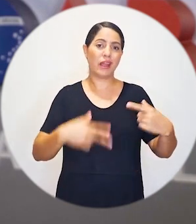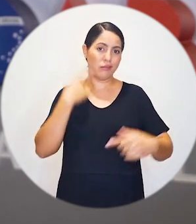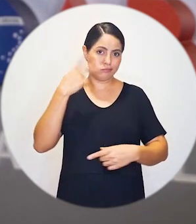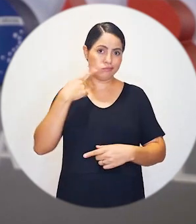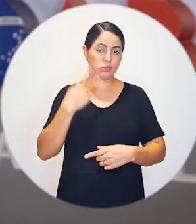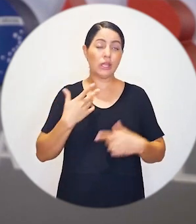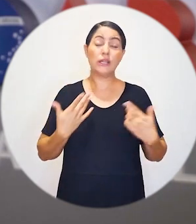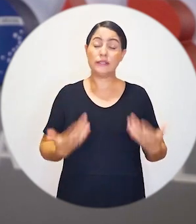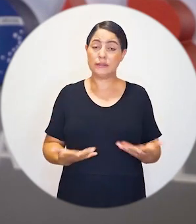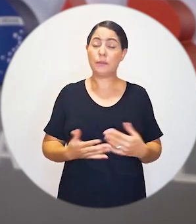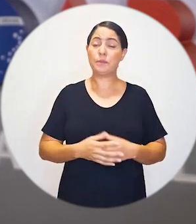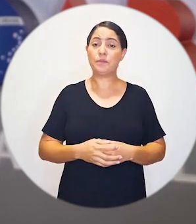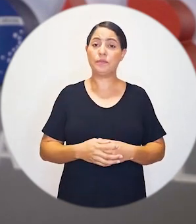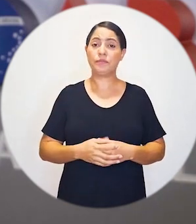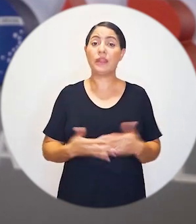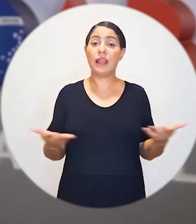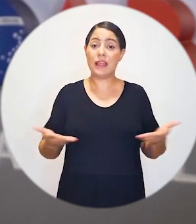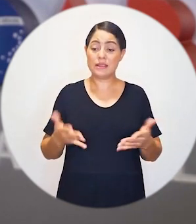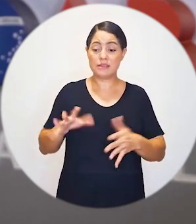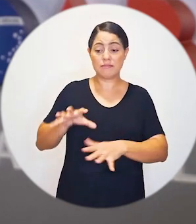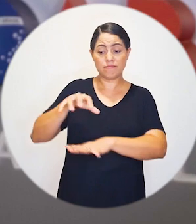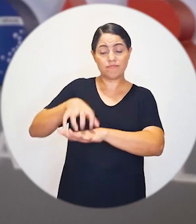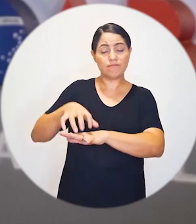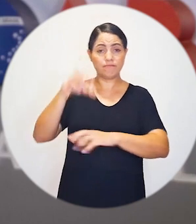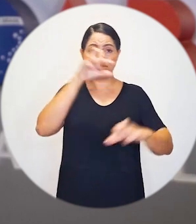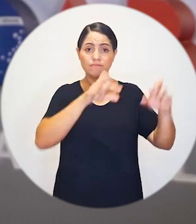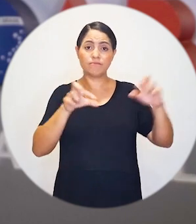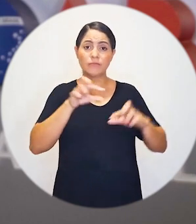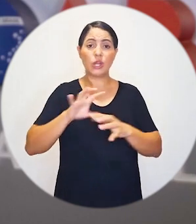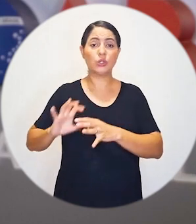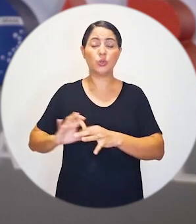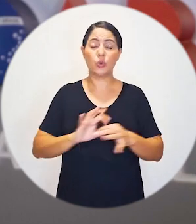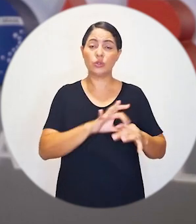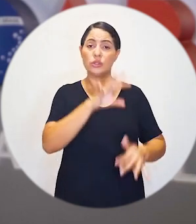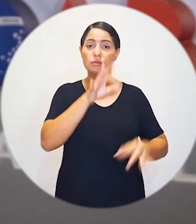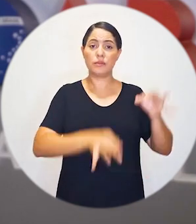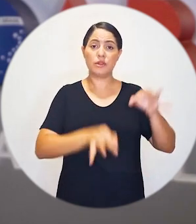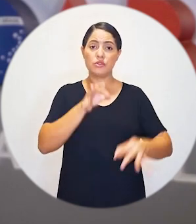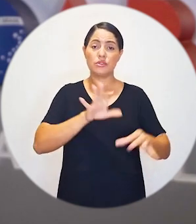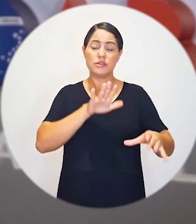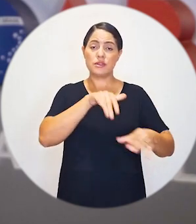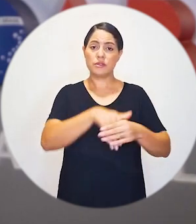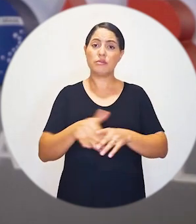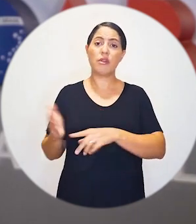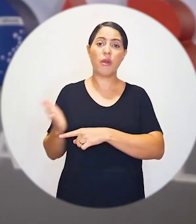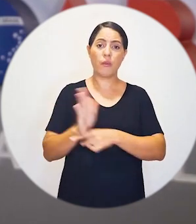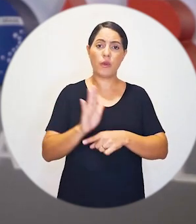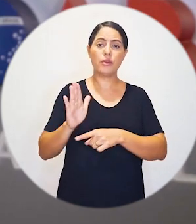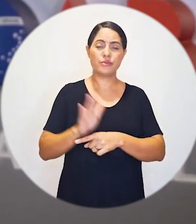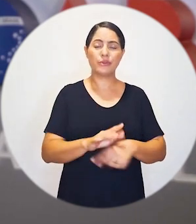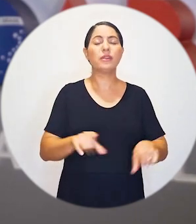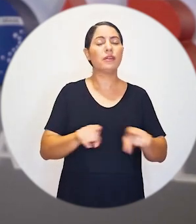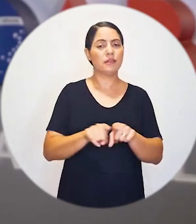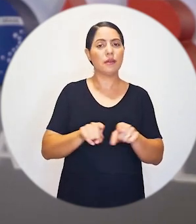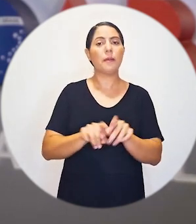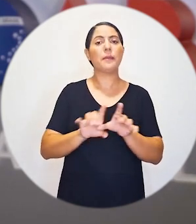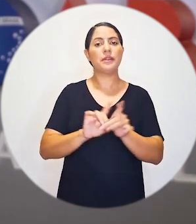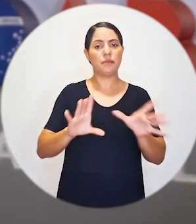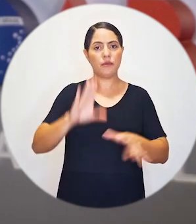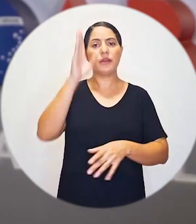ele surge justamente para trazer um contributo para a justiça eleitoral e para a democracia brasileira, no sentido